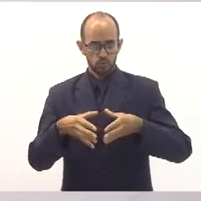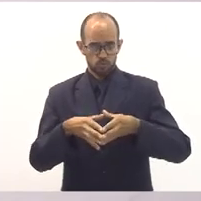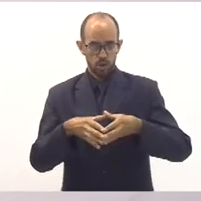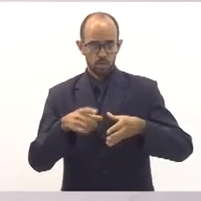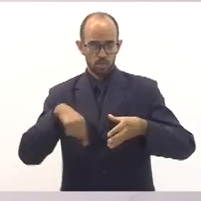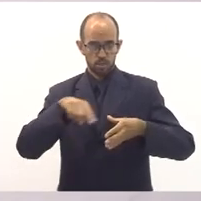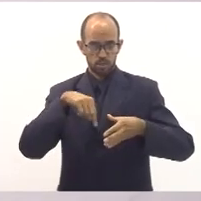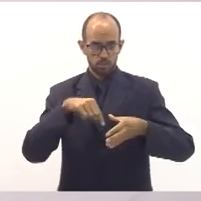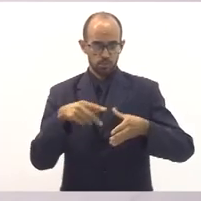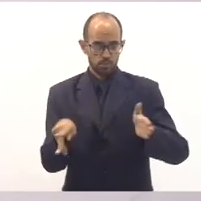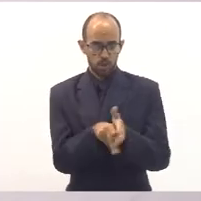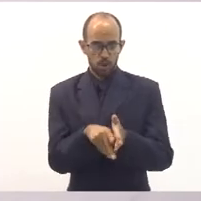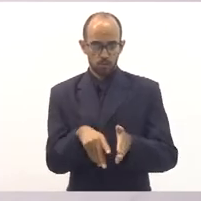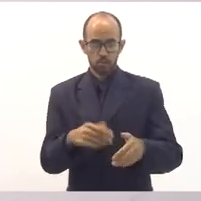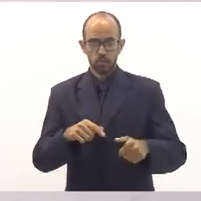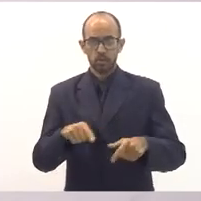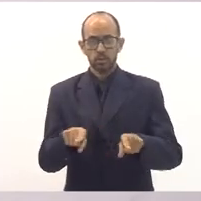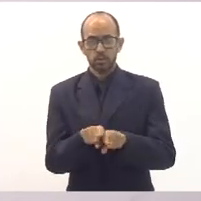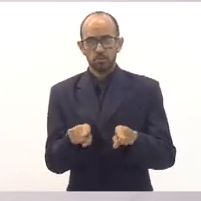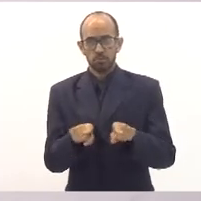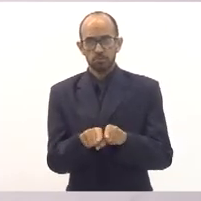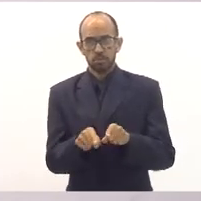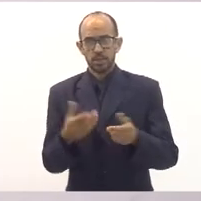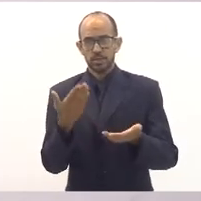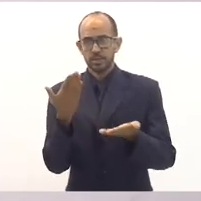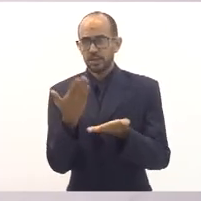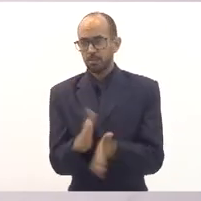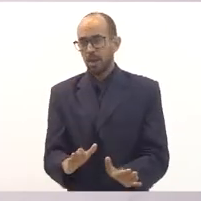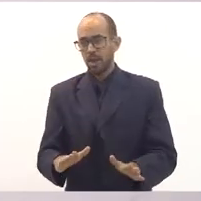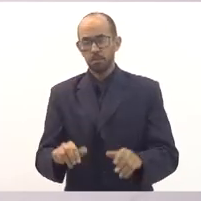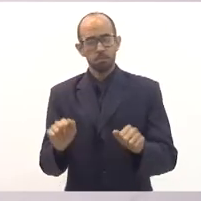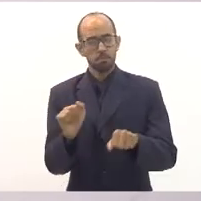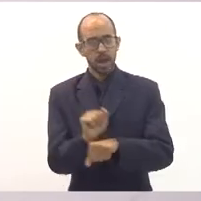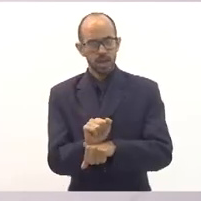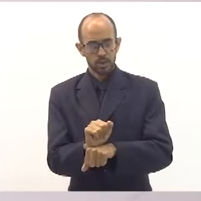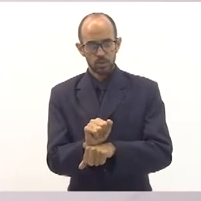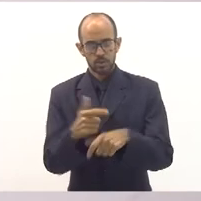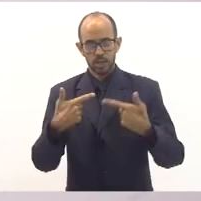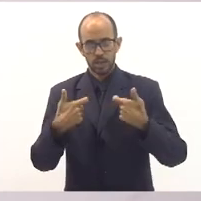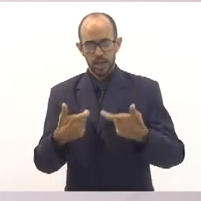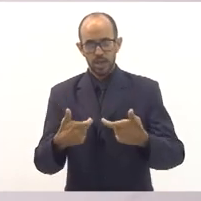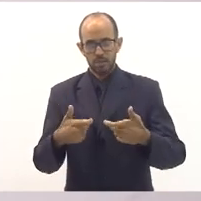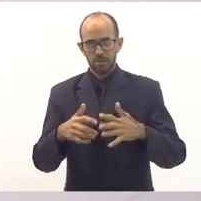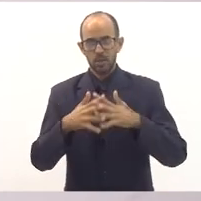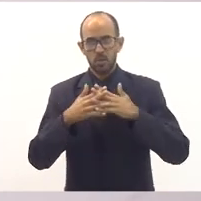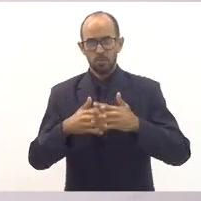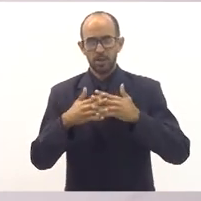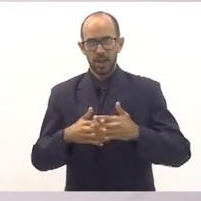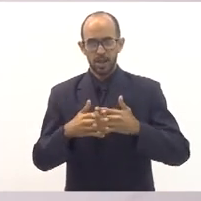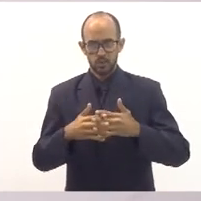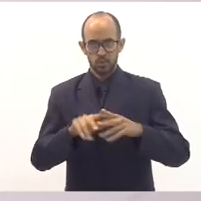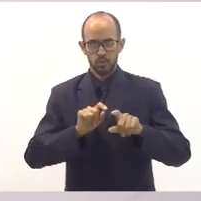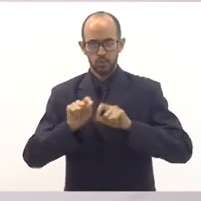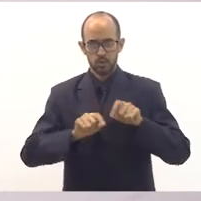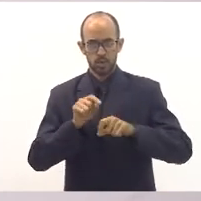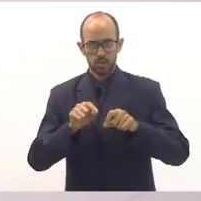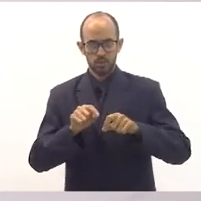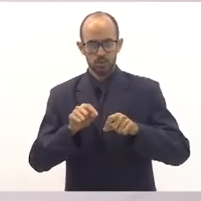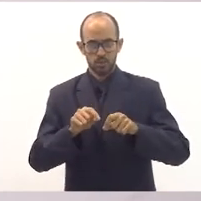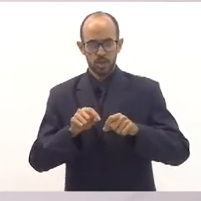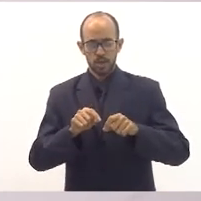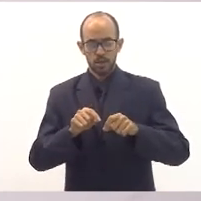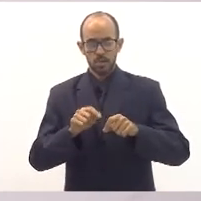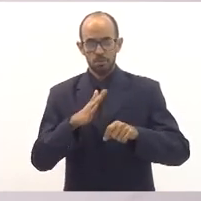e se liberta em dessa guerra porque é muito complicado você perdeu um